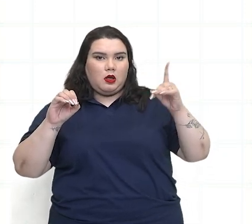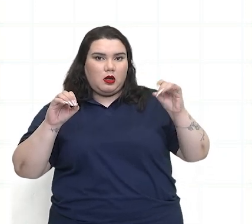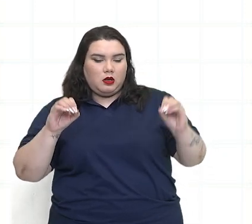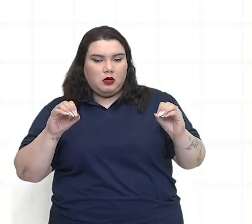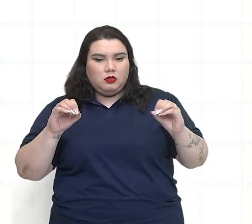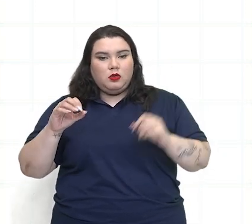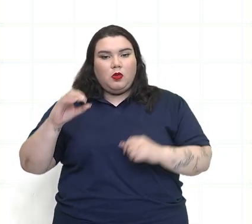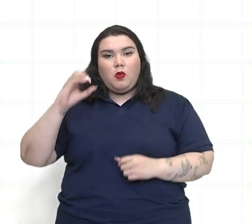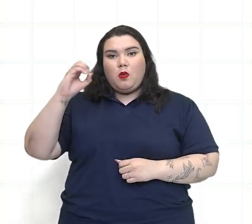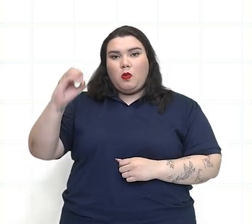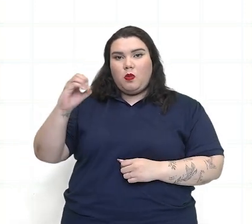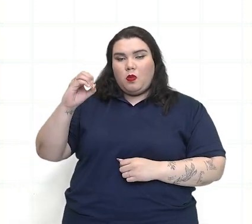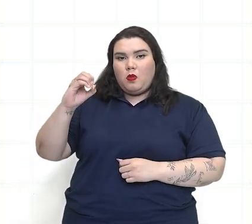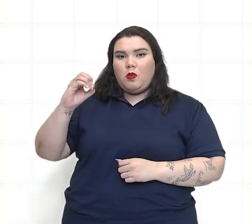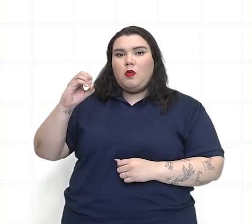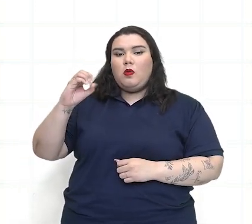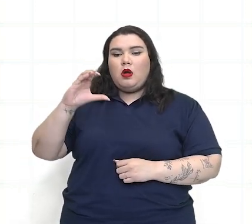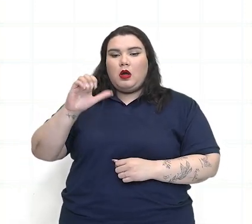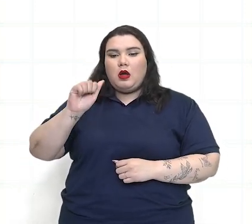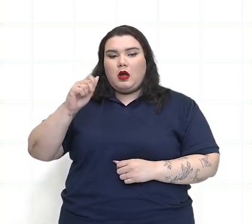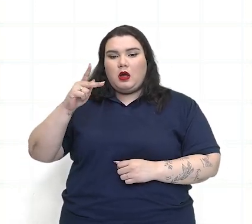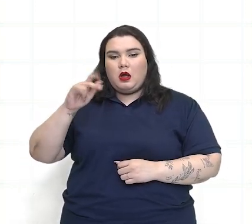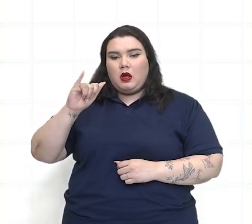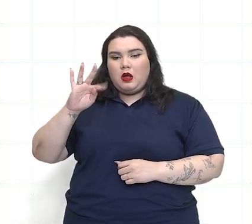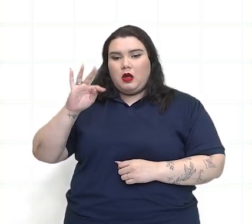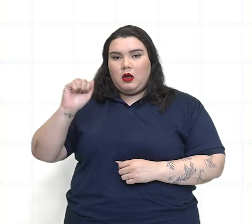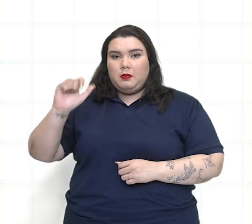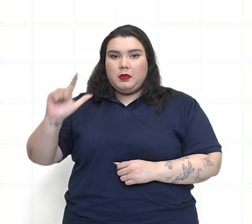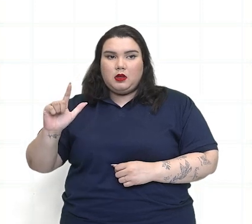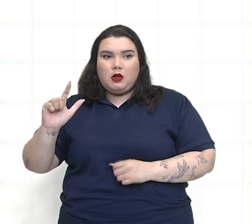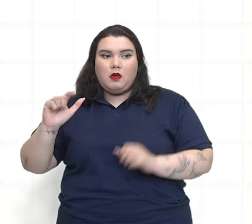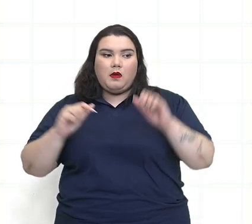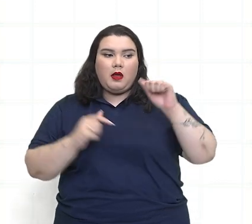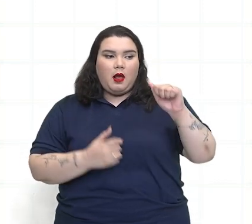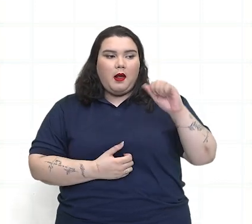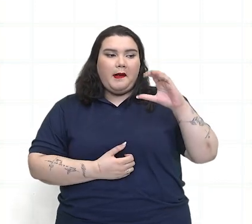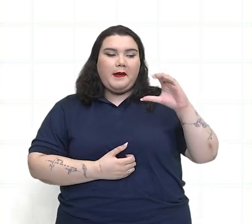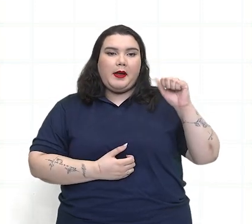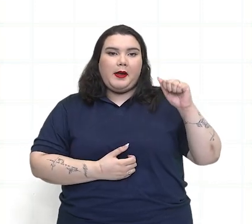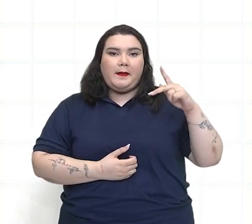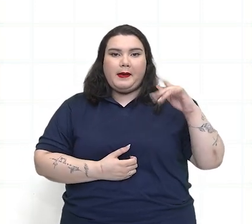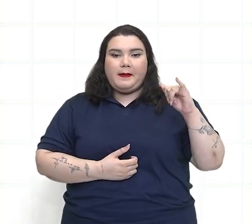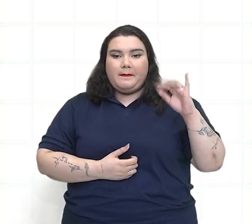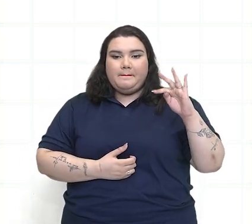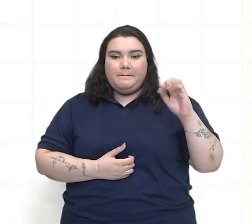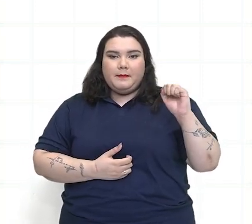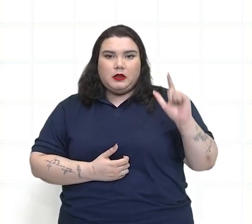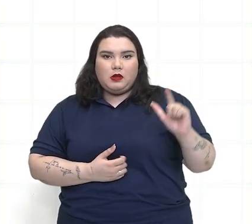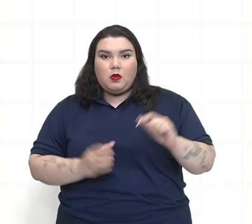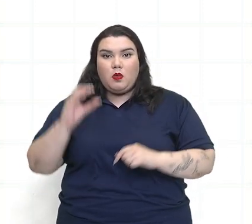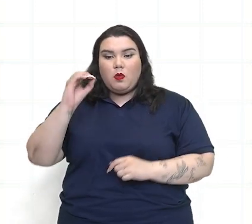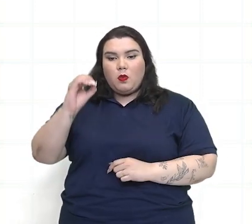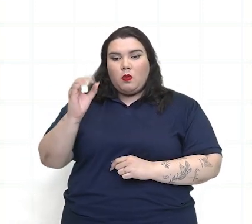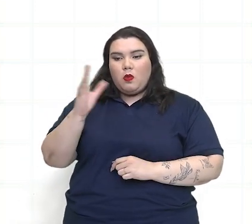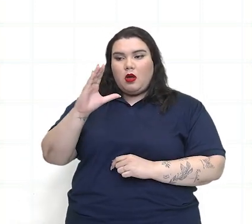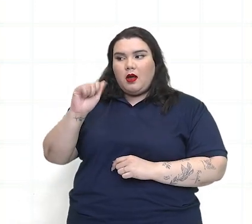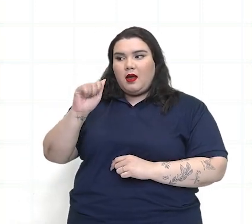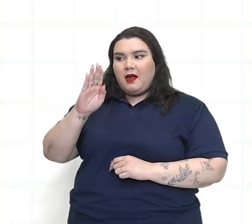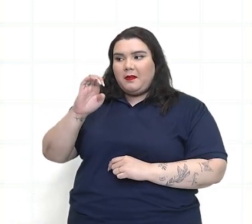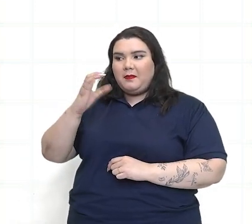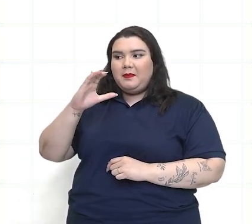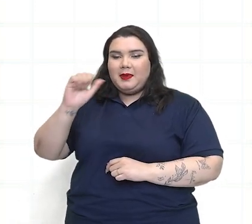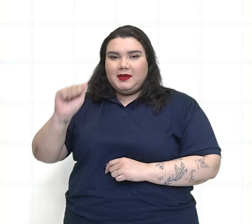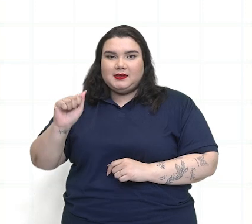a capital, o cabeça, a cabeça. Como assim que o artigo distingue essas